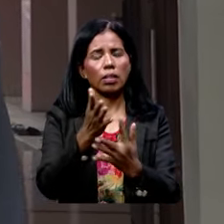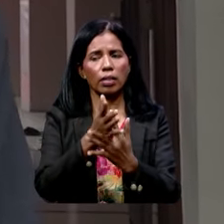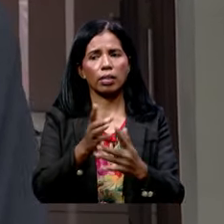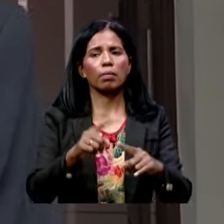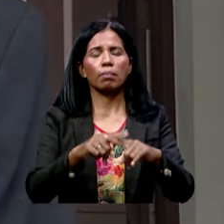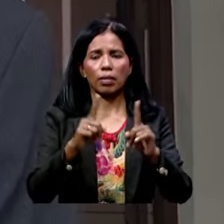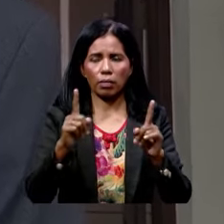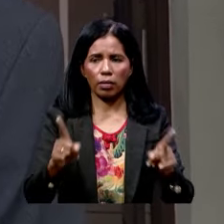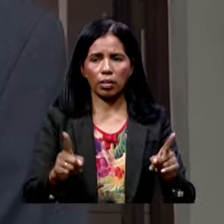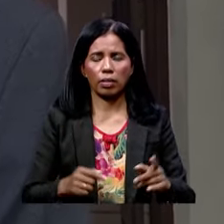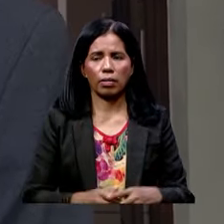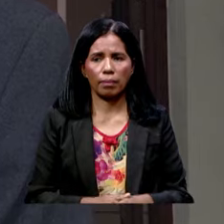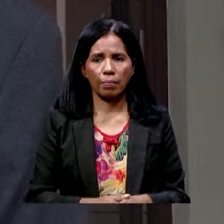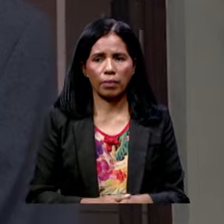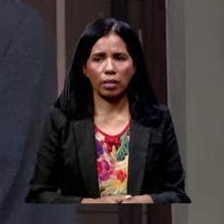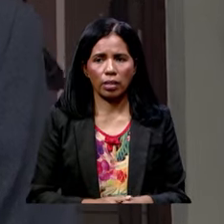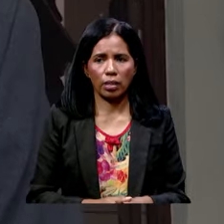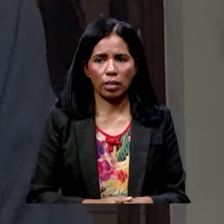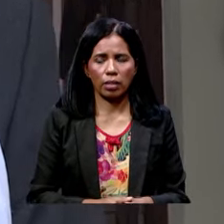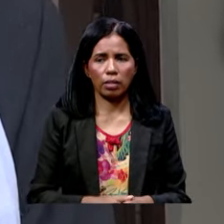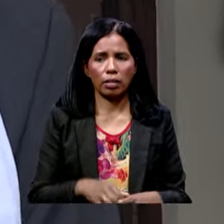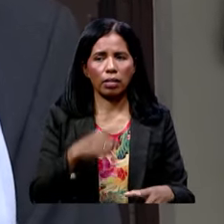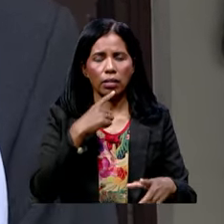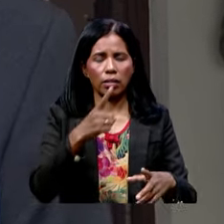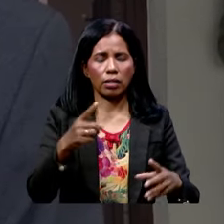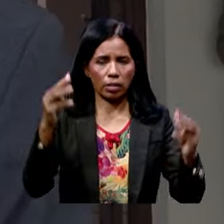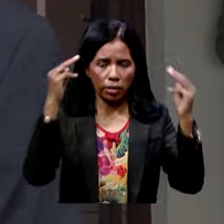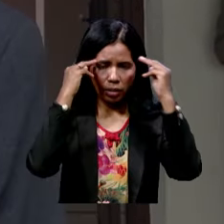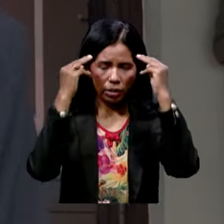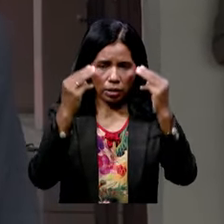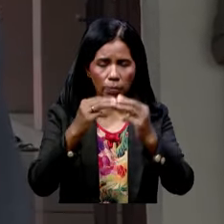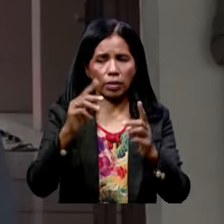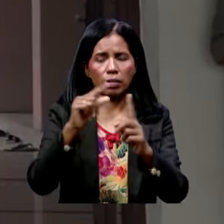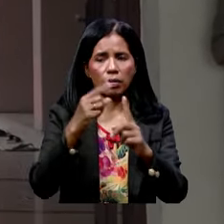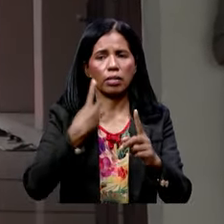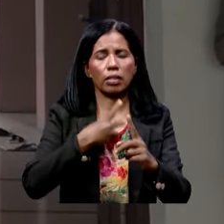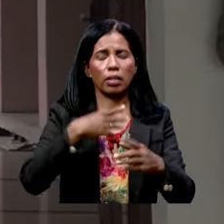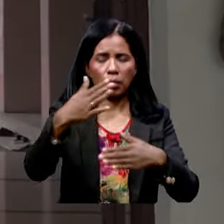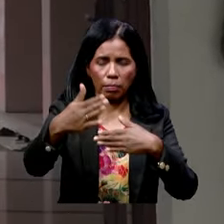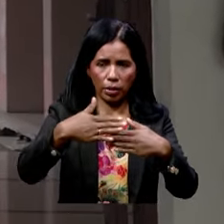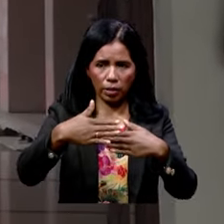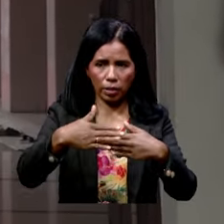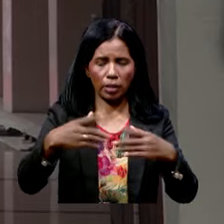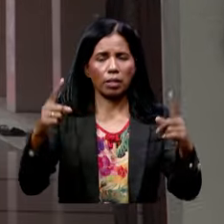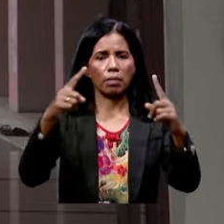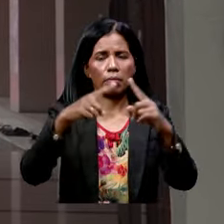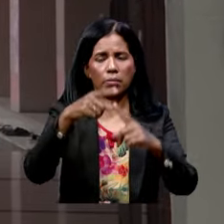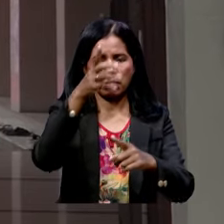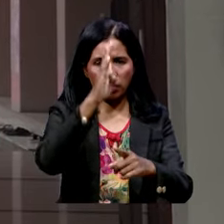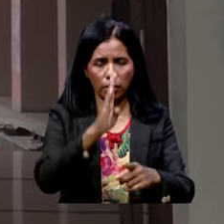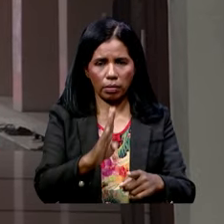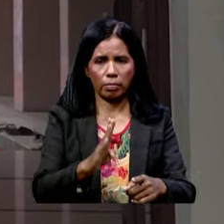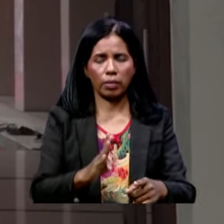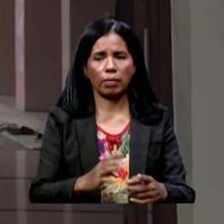be takarub ila Allah, insinamento islami kune dehang, ni ita tengki ha basic ang basic tamban na imaromak